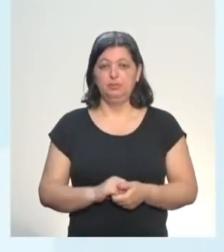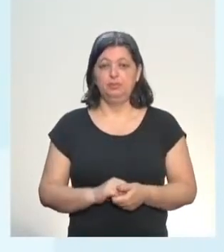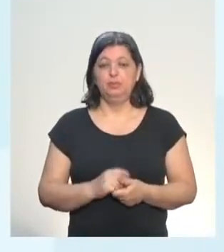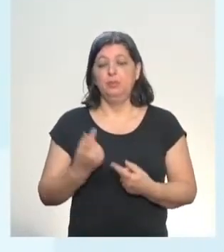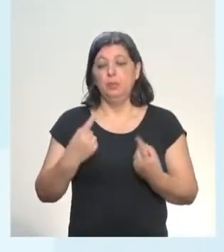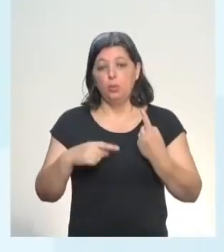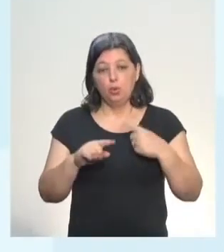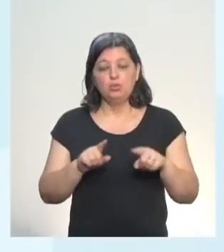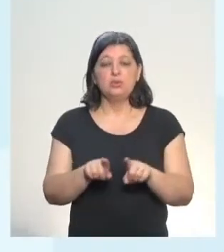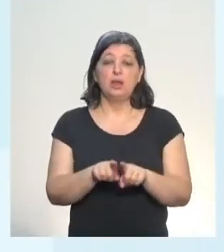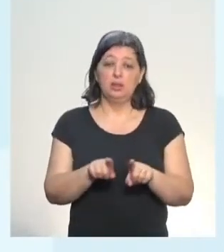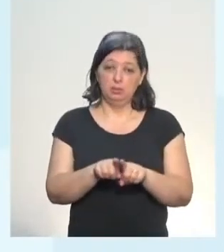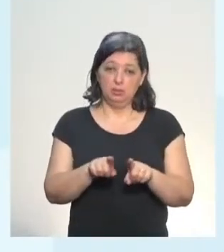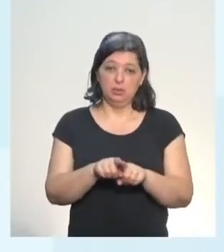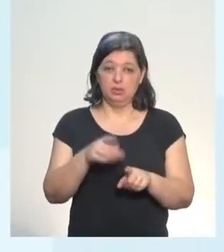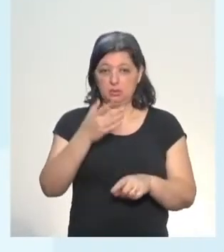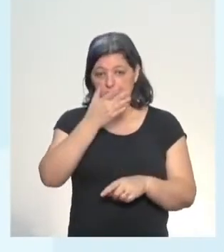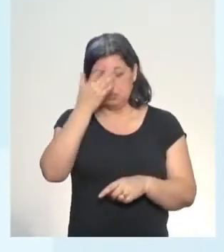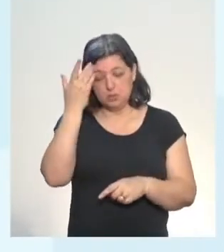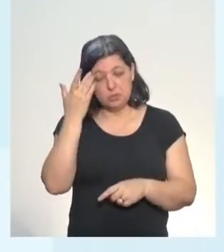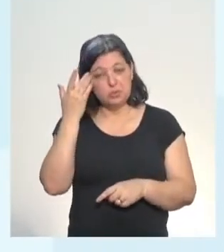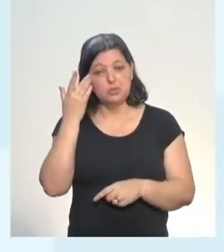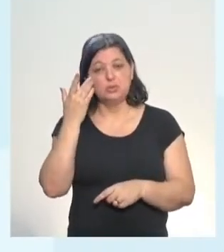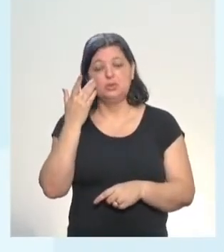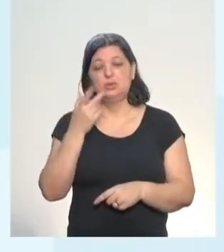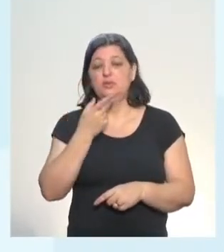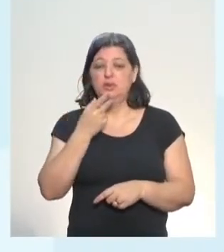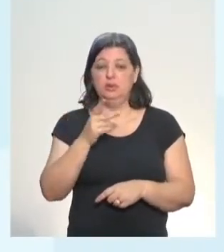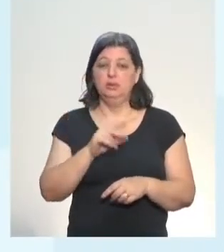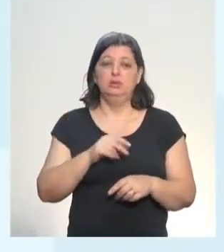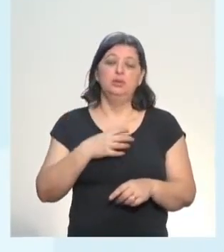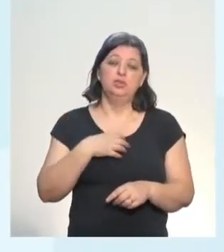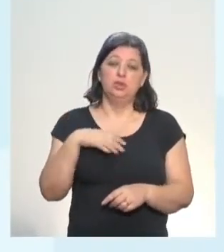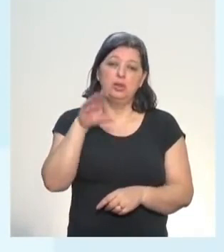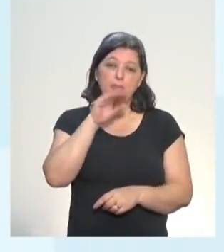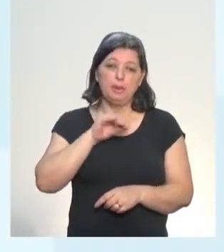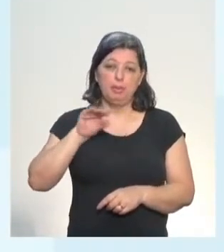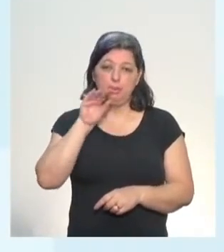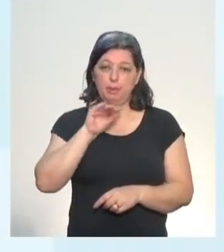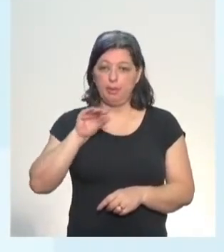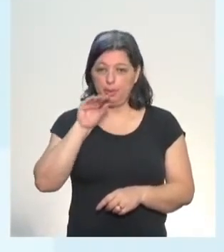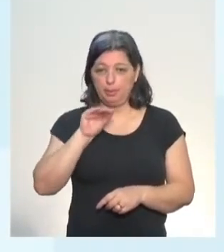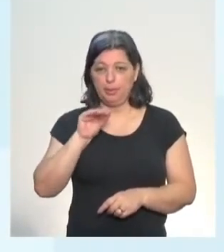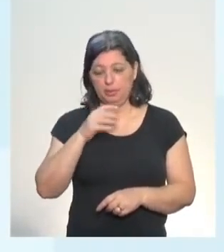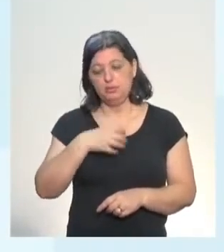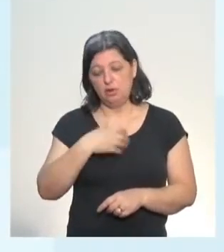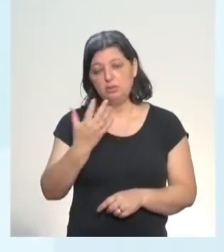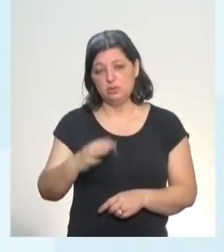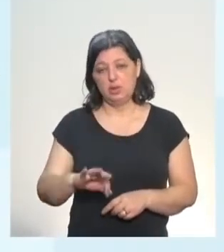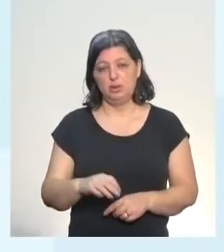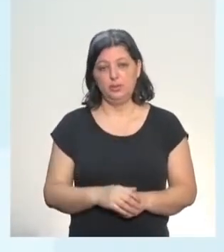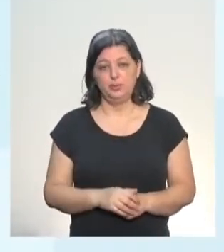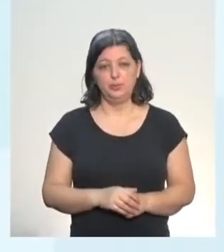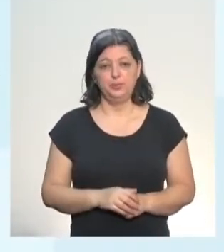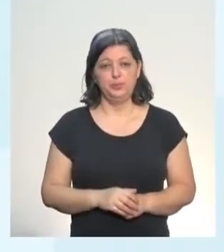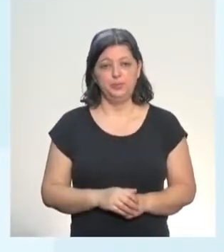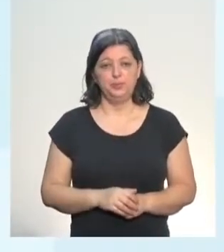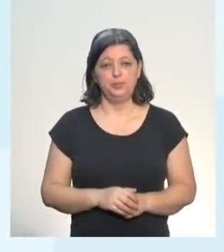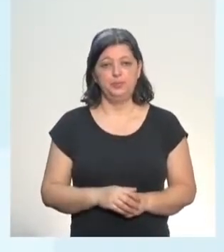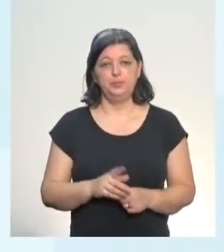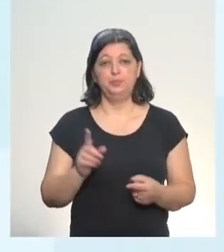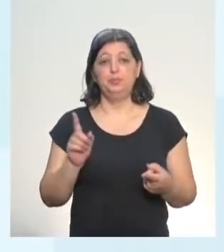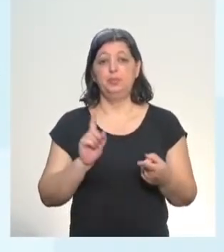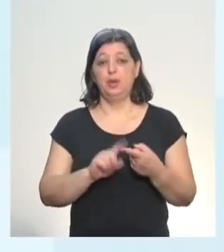fazer a leitura labial das pessoas falando também, ajuda, né, a gente a fazer essa pronúncia certinha, né, João? E aí a segunda questão tá,